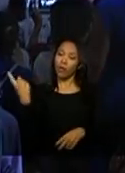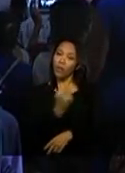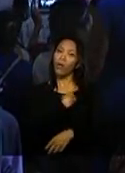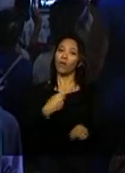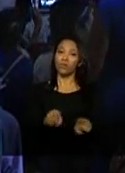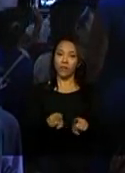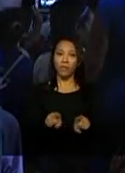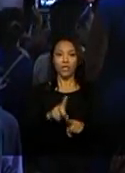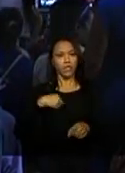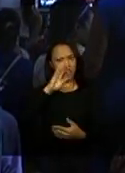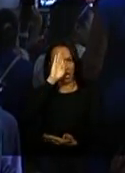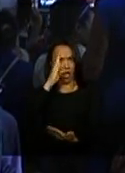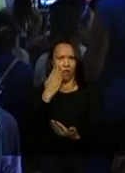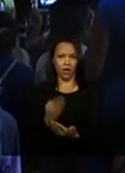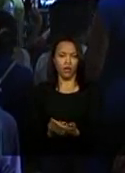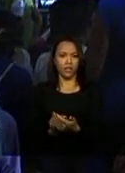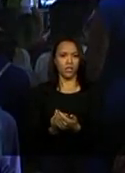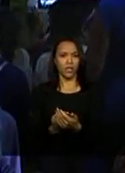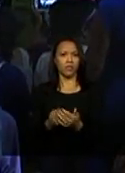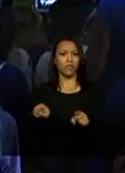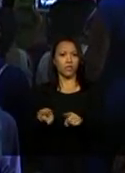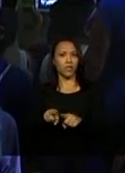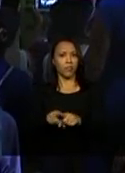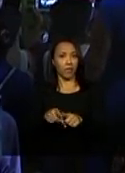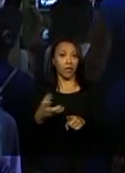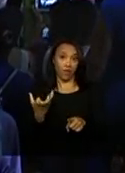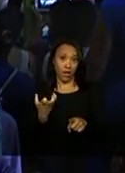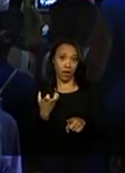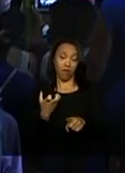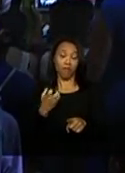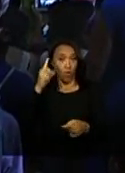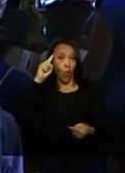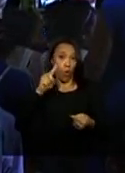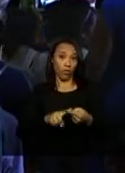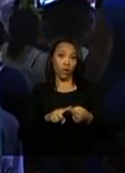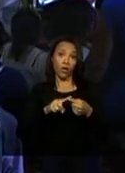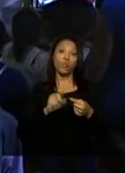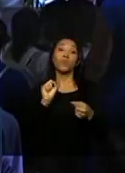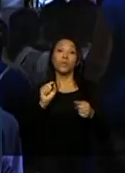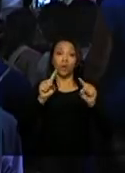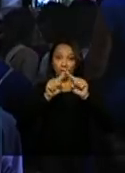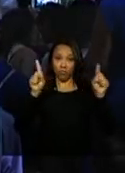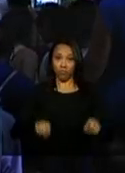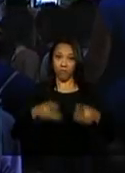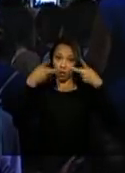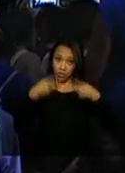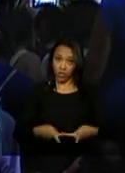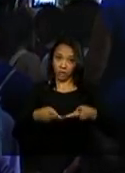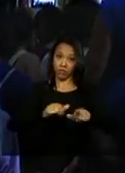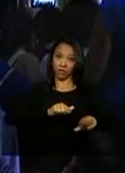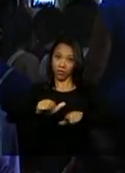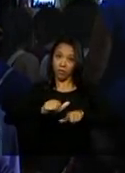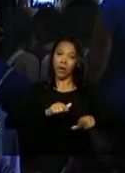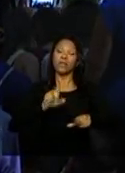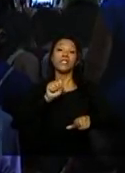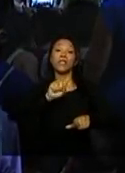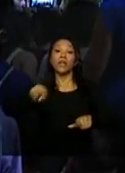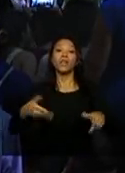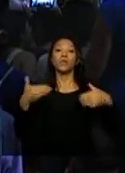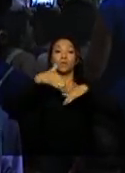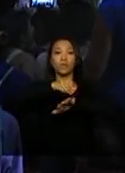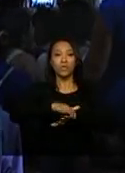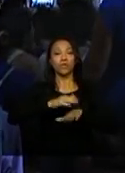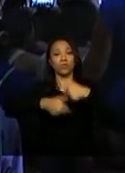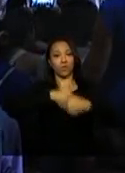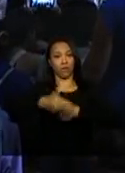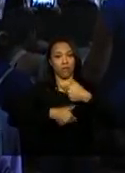e catadoras, que acreditamos e defendemos um projeto. Né? Defendemos um projeto que é um projeto de inclusão dos